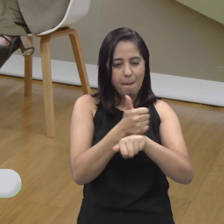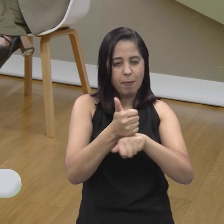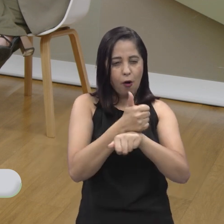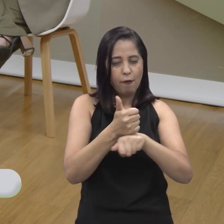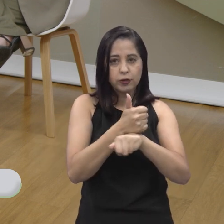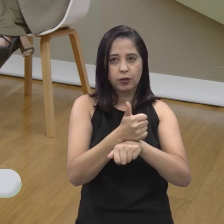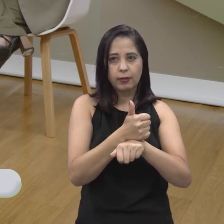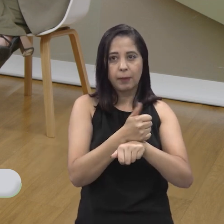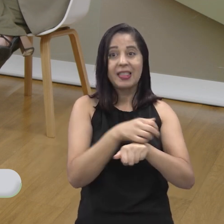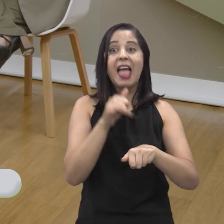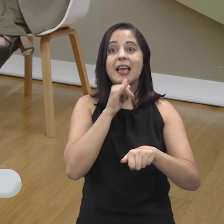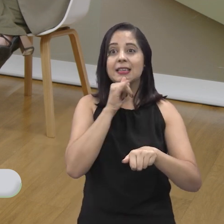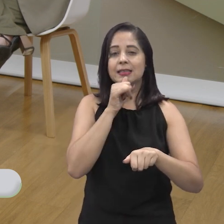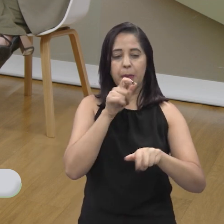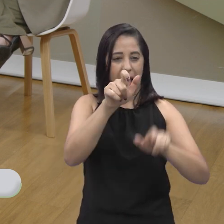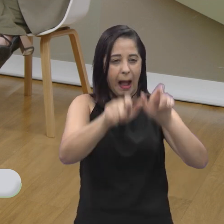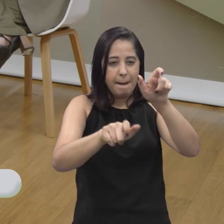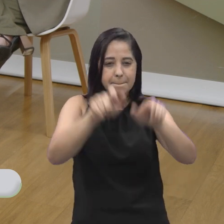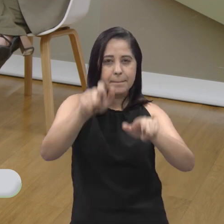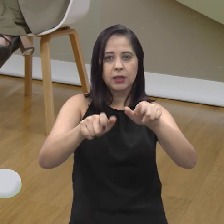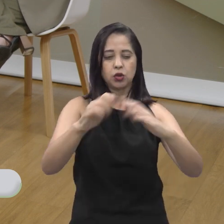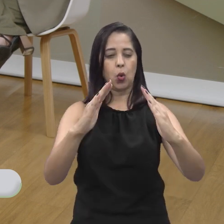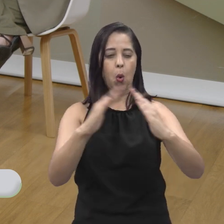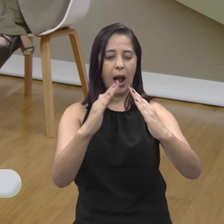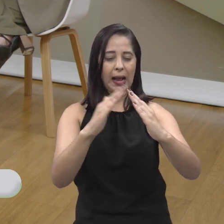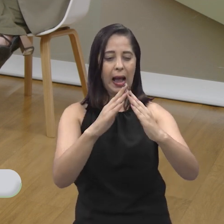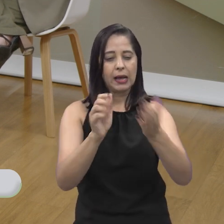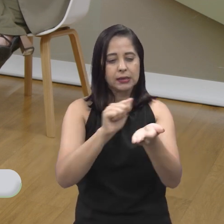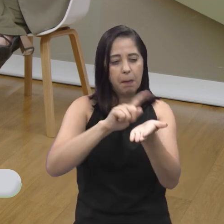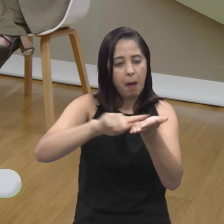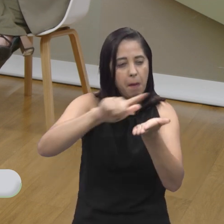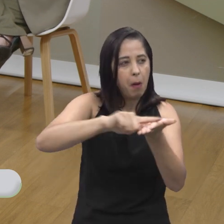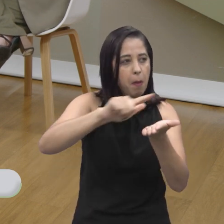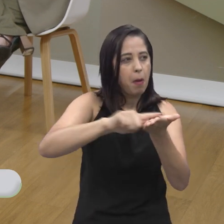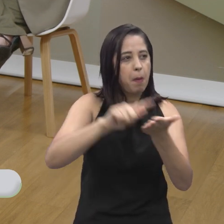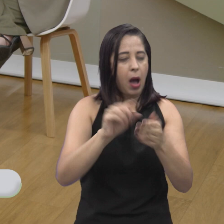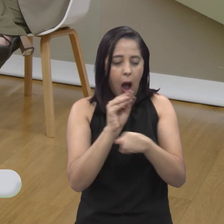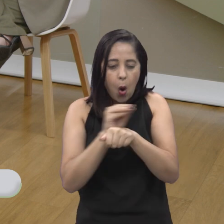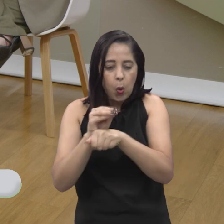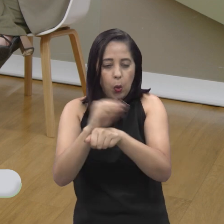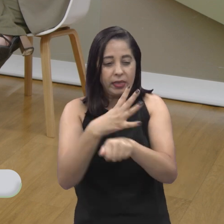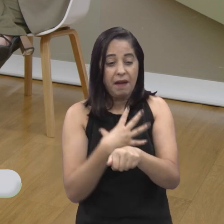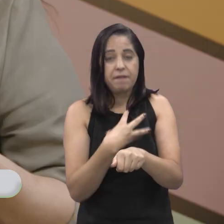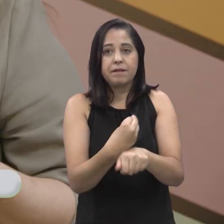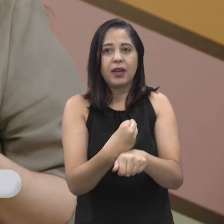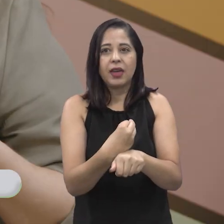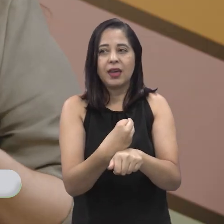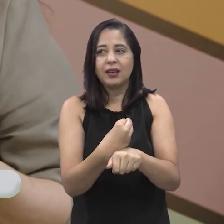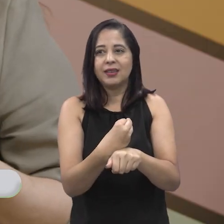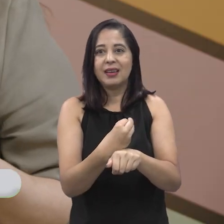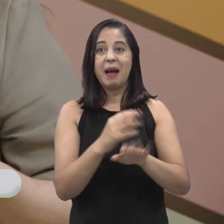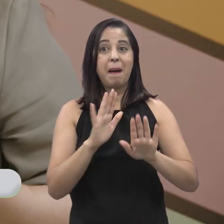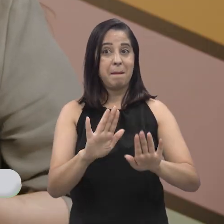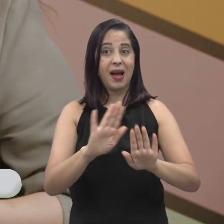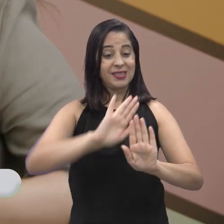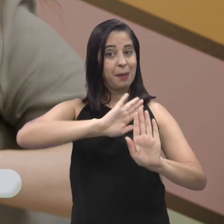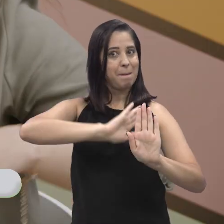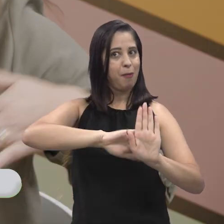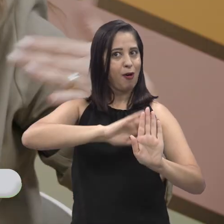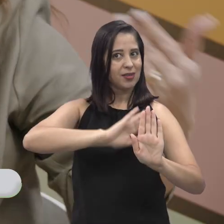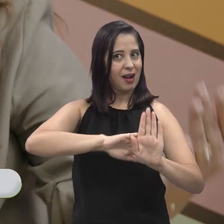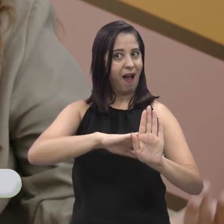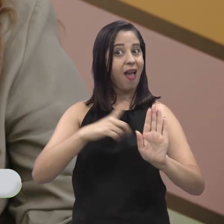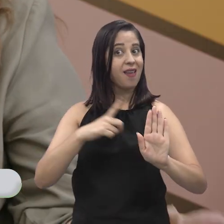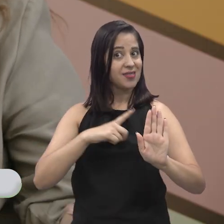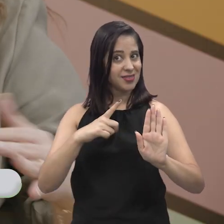exemplo, uma dona de casa que está desempenhando ali um papel maternal ou no cuidado com a casa, mas não é mostrado muitas vezes esse